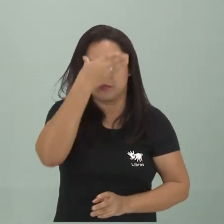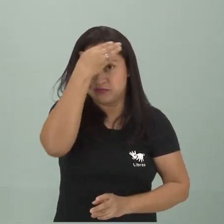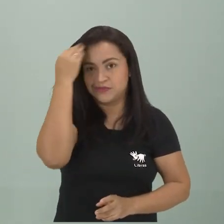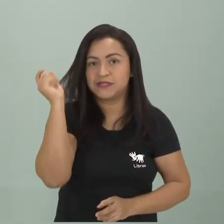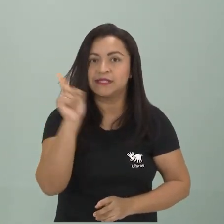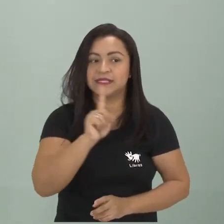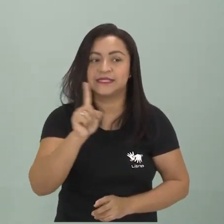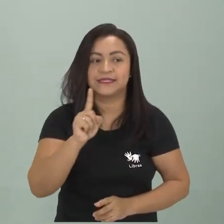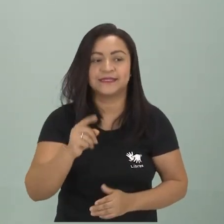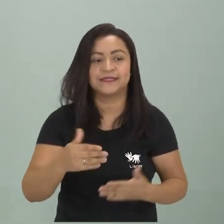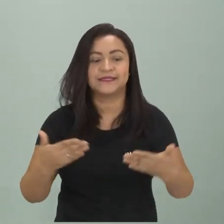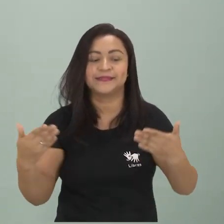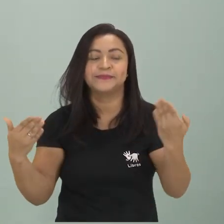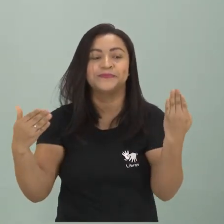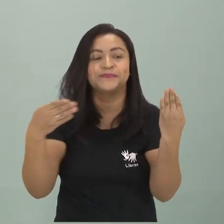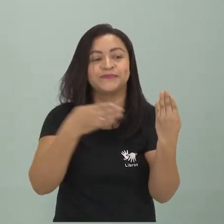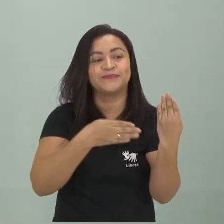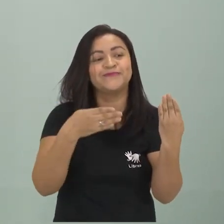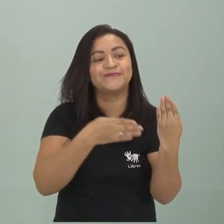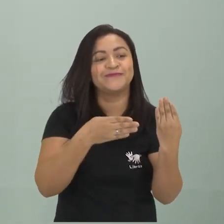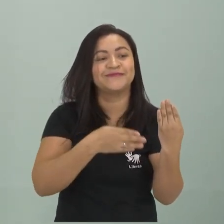de acessar a plataforma